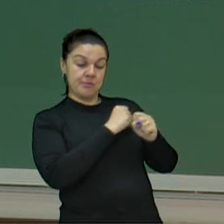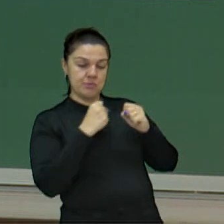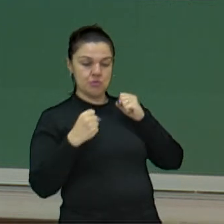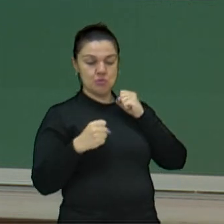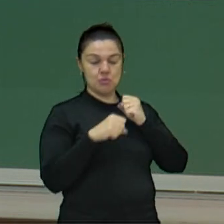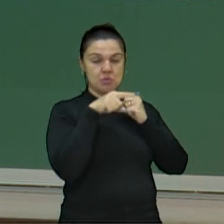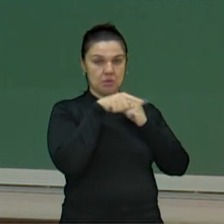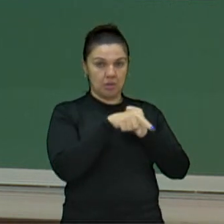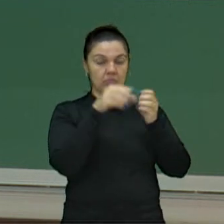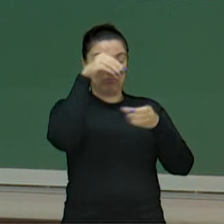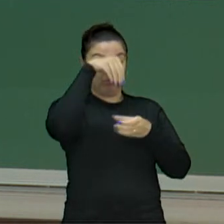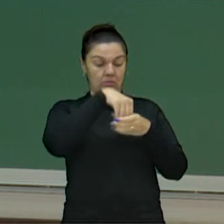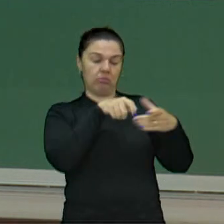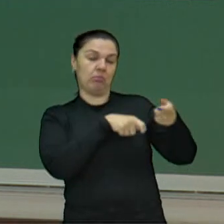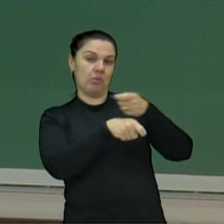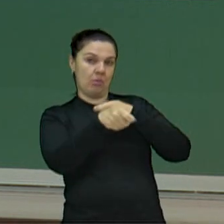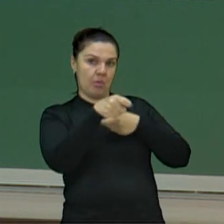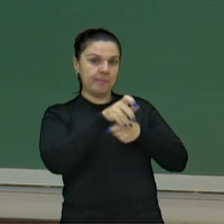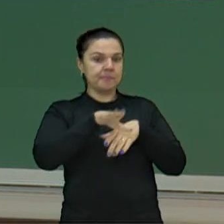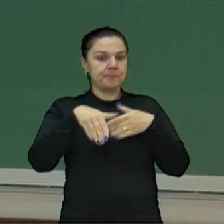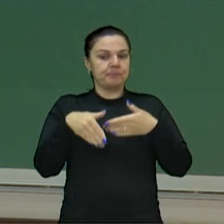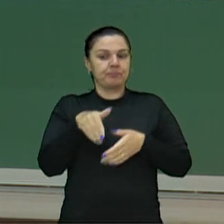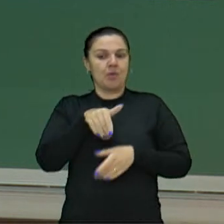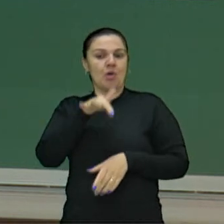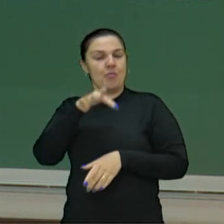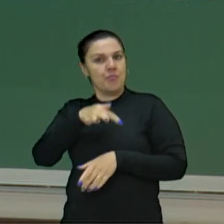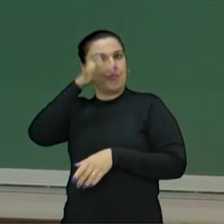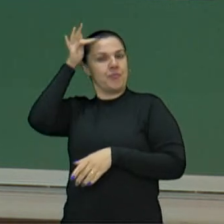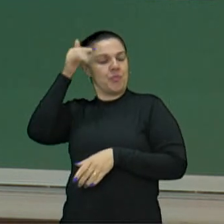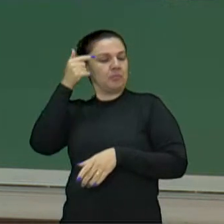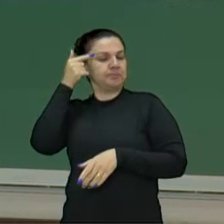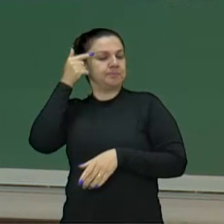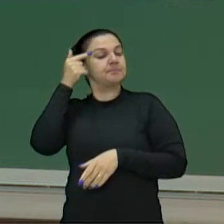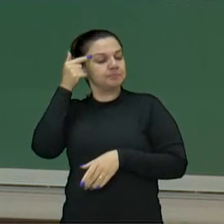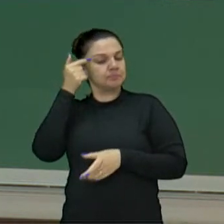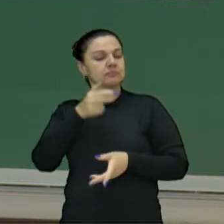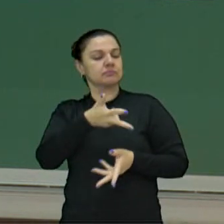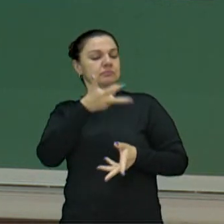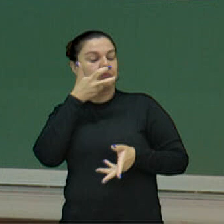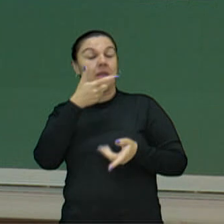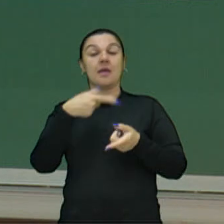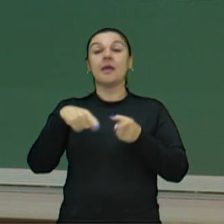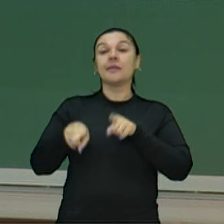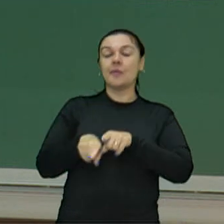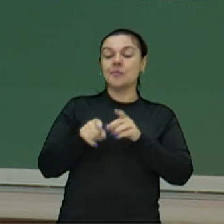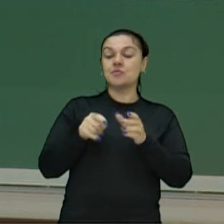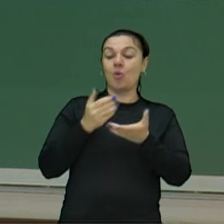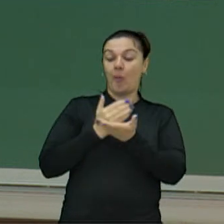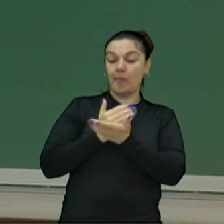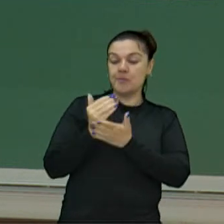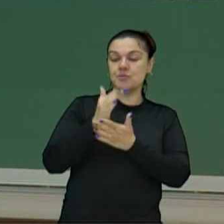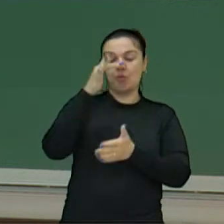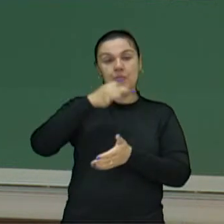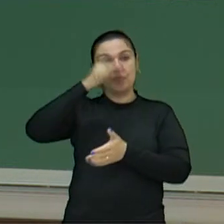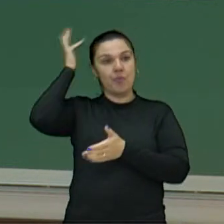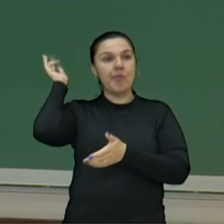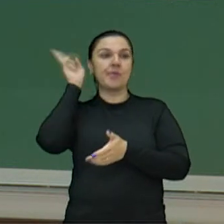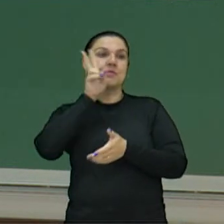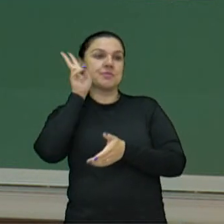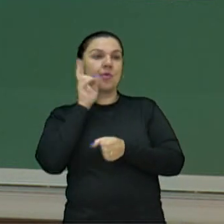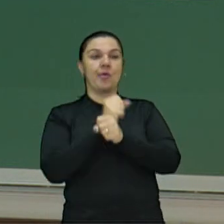O Michel Foucault exerceu uma forte influência na filosofia, na psiquiatria, na psicologia, história, sociologia